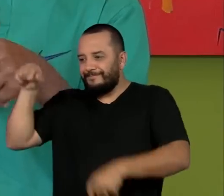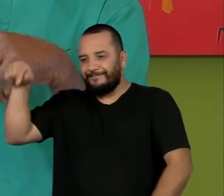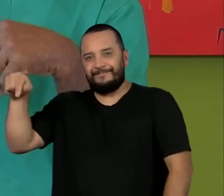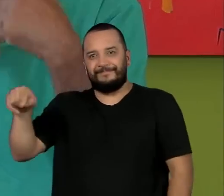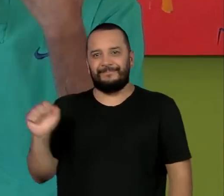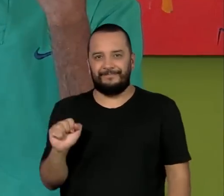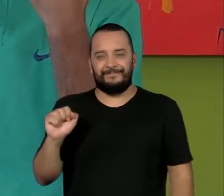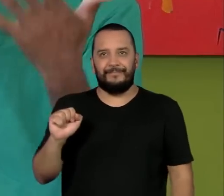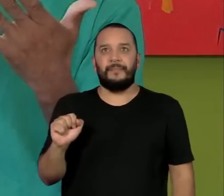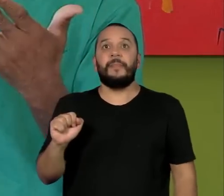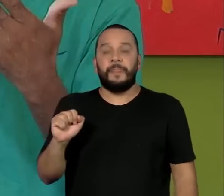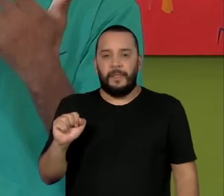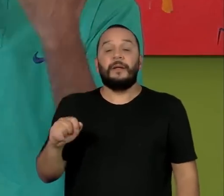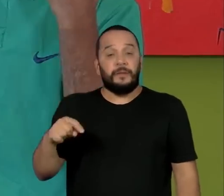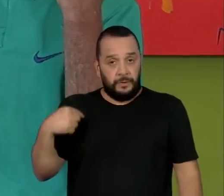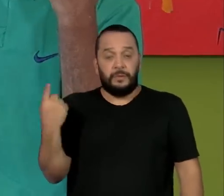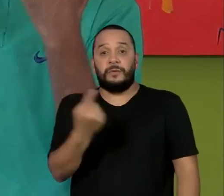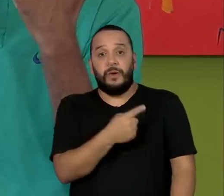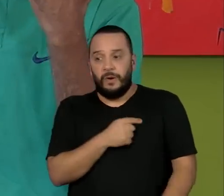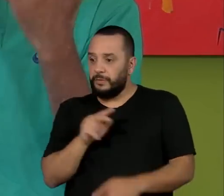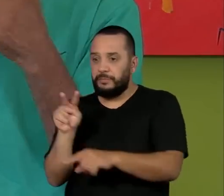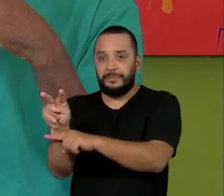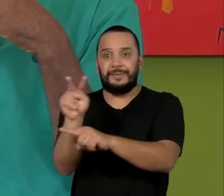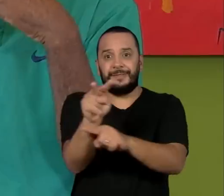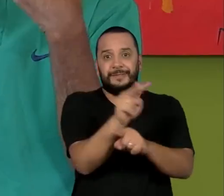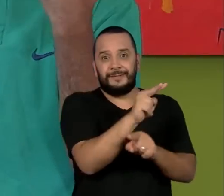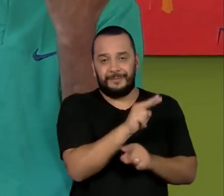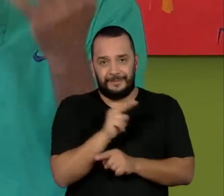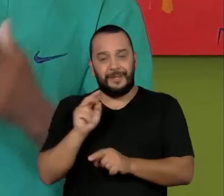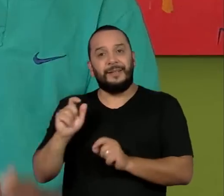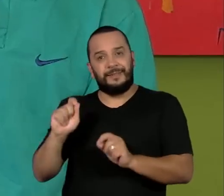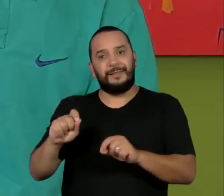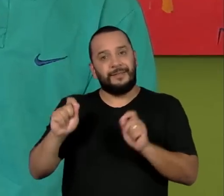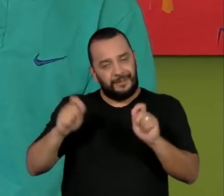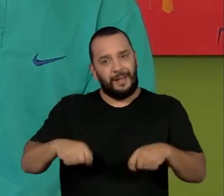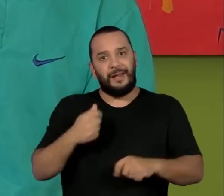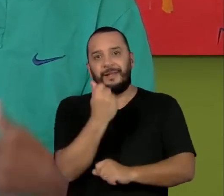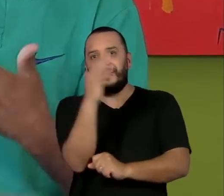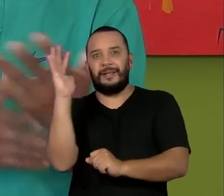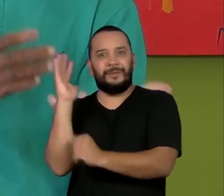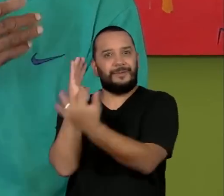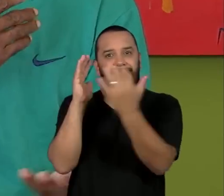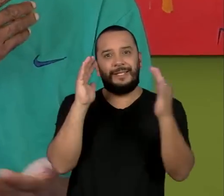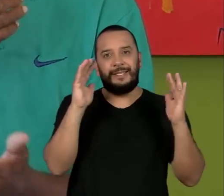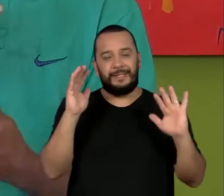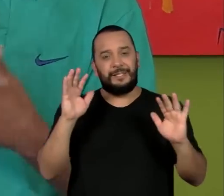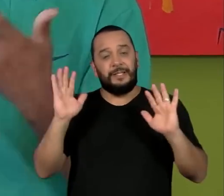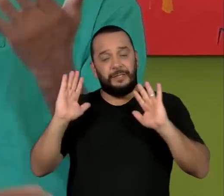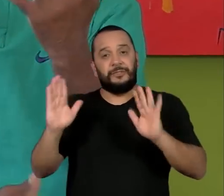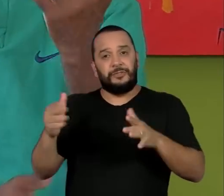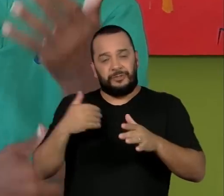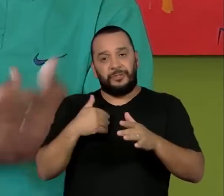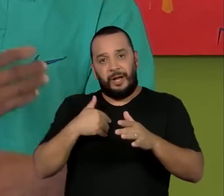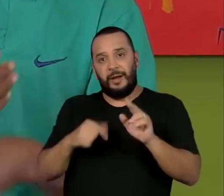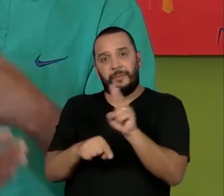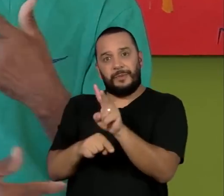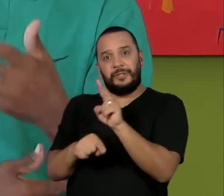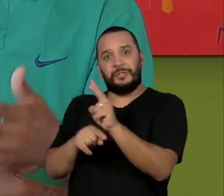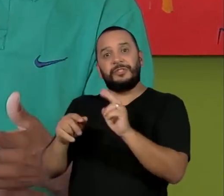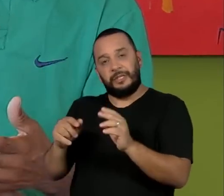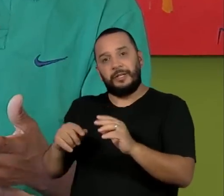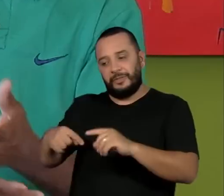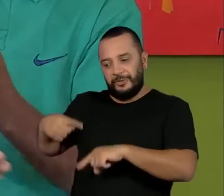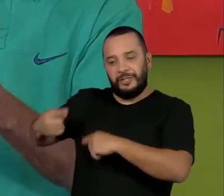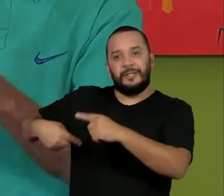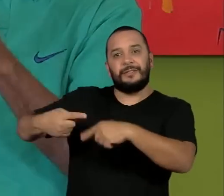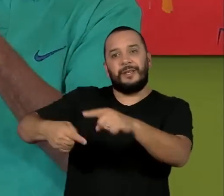preservar para a natureza, para novos que vai vir, que nem existe daqui a 50 anos,